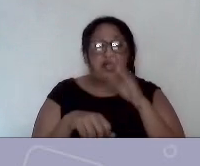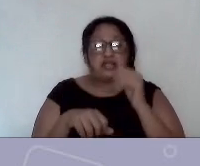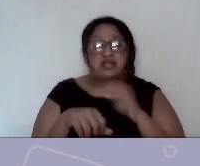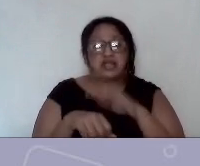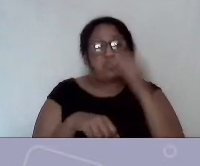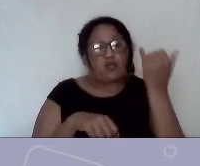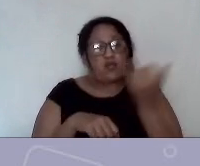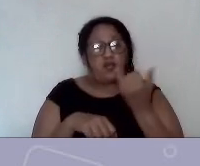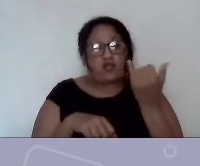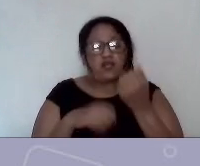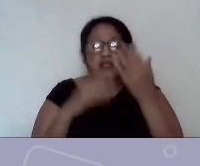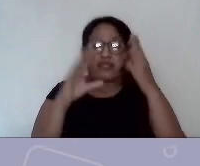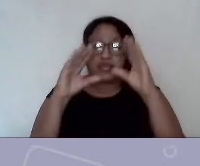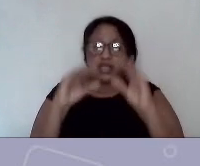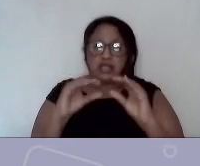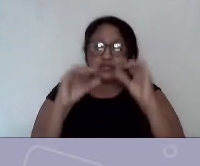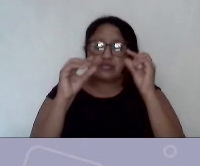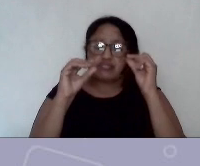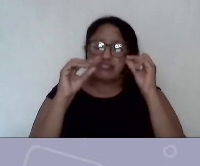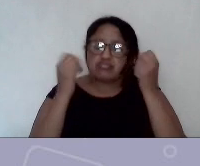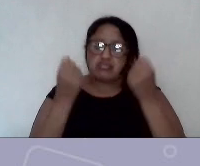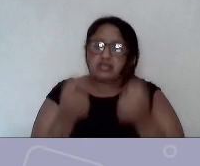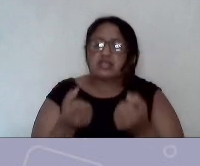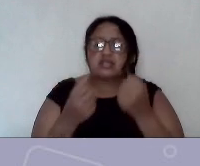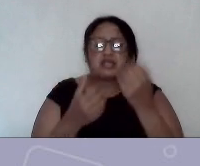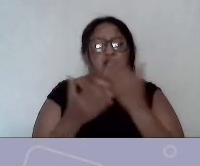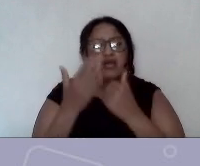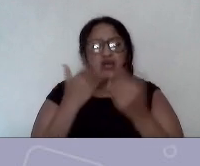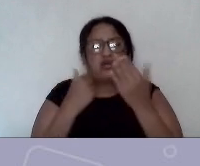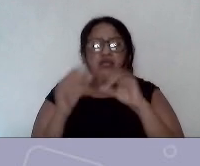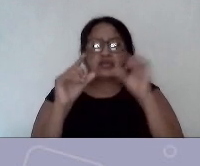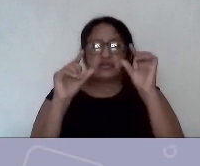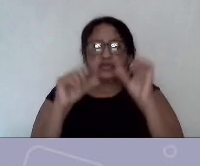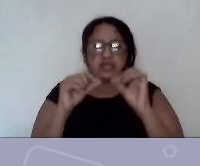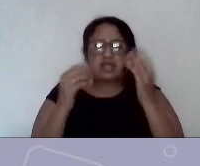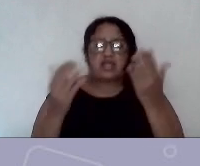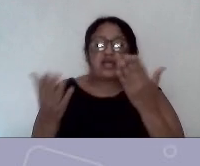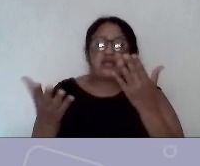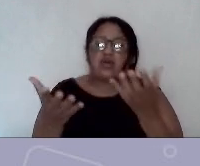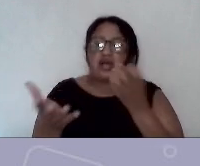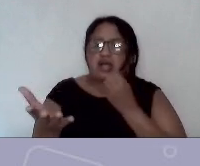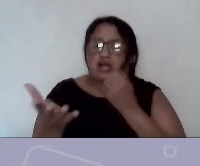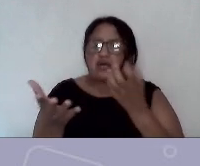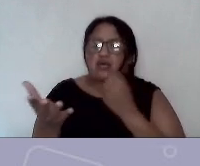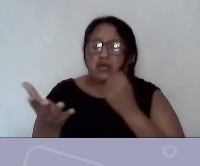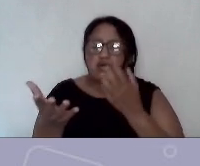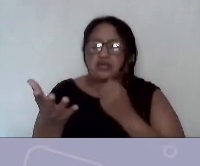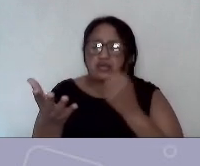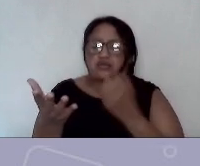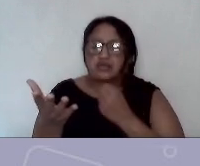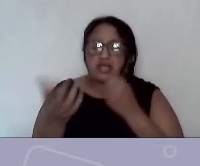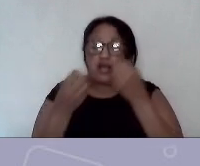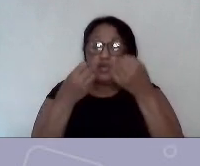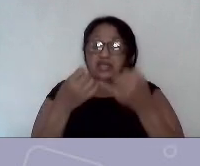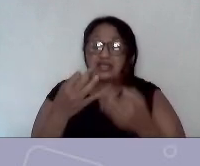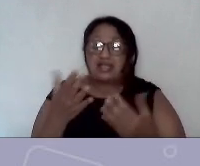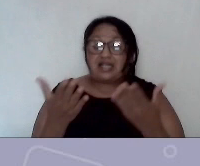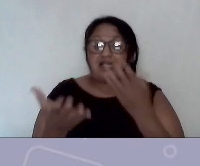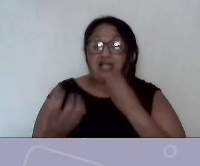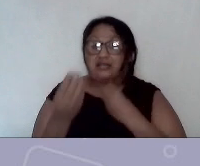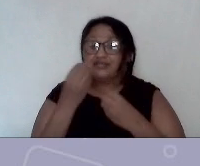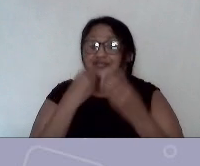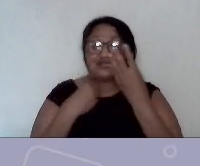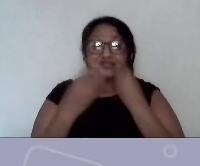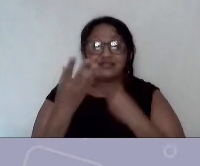magrinho tem menos peso ele se alimenta menos então faz todo sentido que o calor absorvido com a quantidade de calorias ingeridas